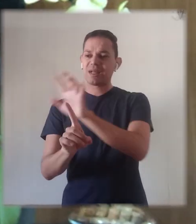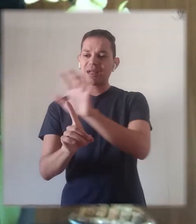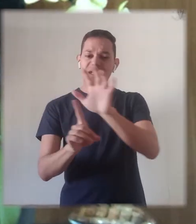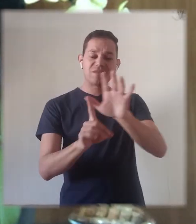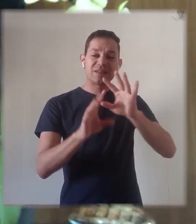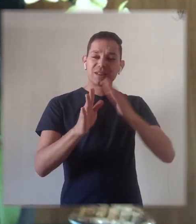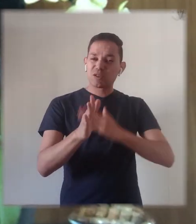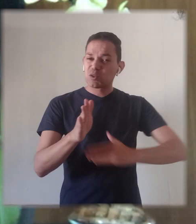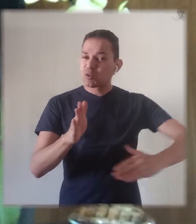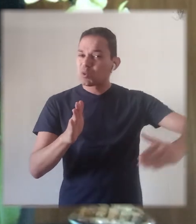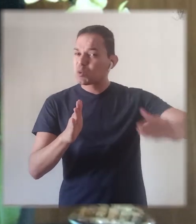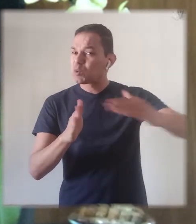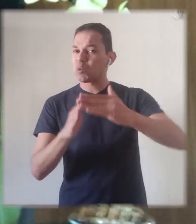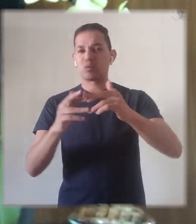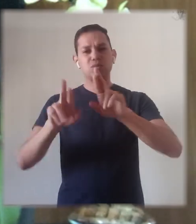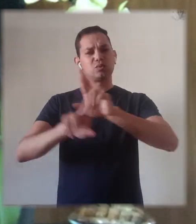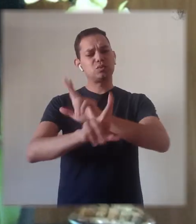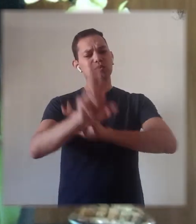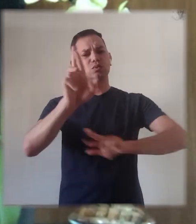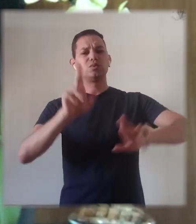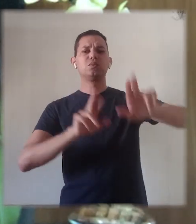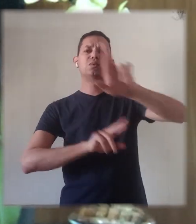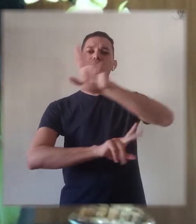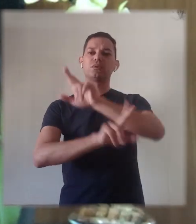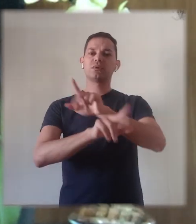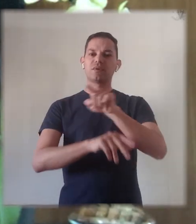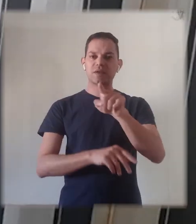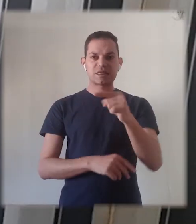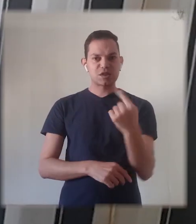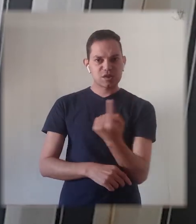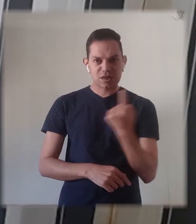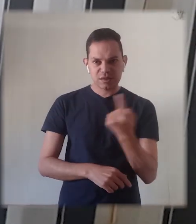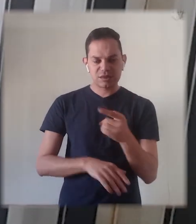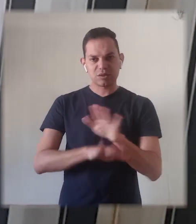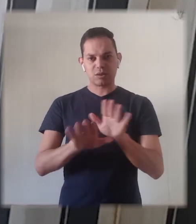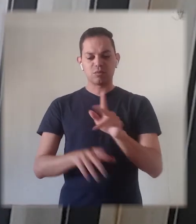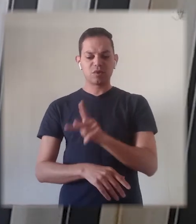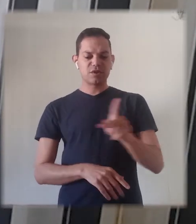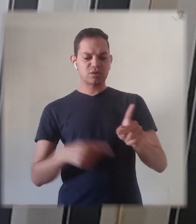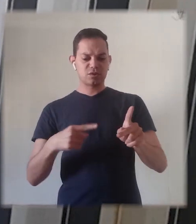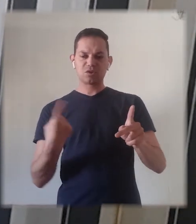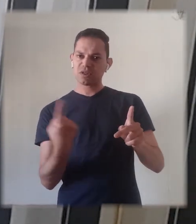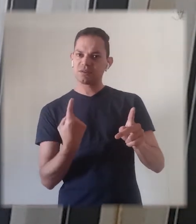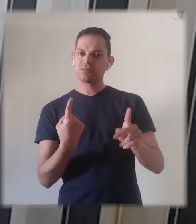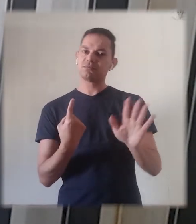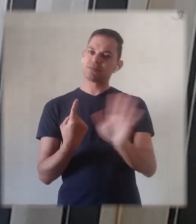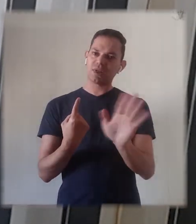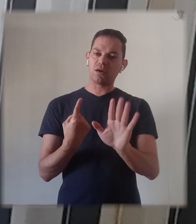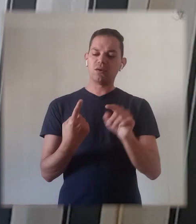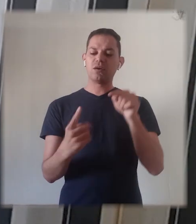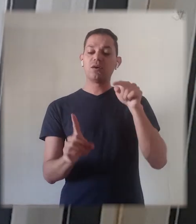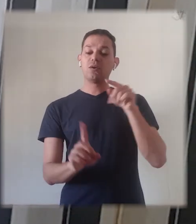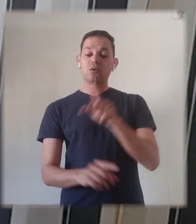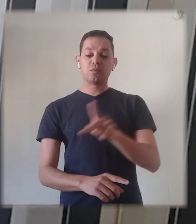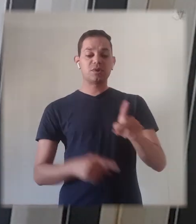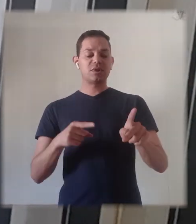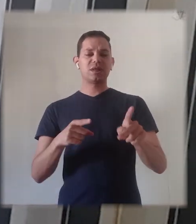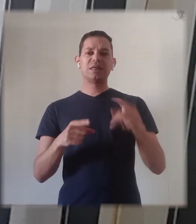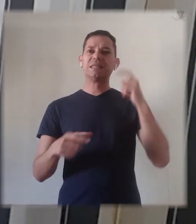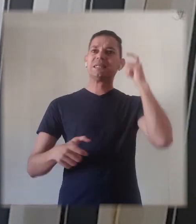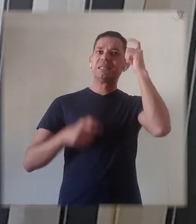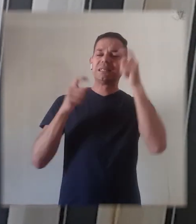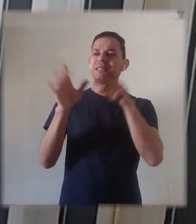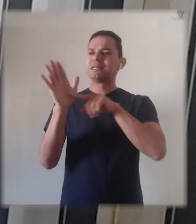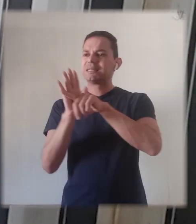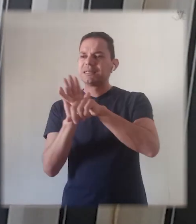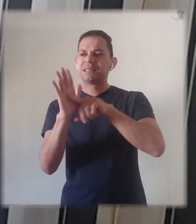emergência, uma crise que afeta a todos das mais variadas formas. Que você não vai estar sozinho, tá, professor? Você não